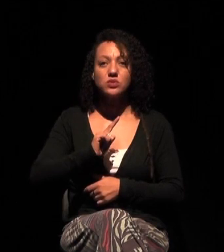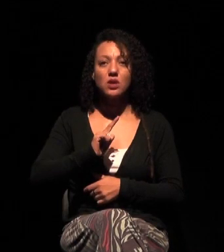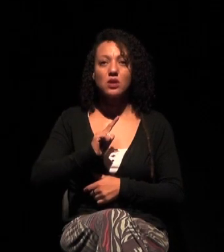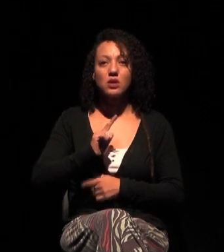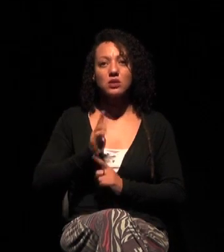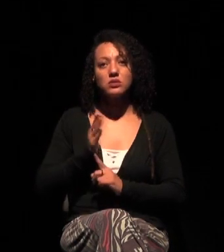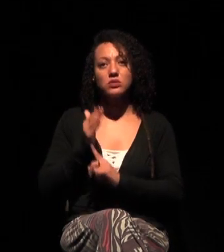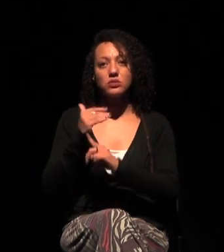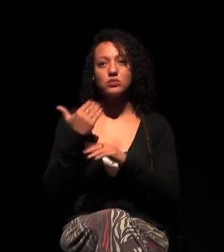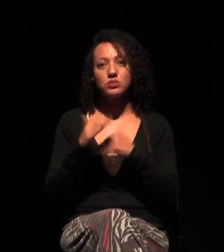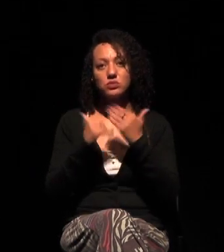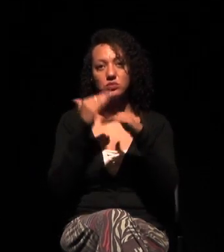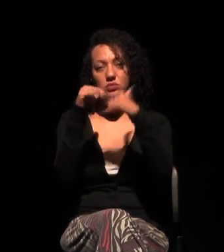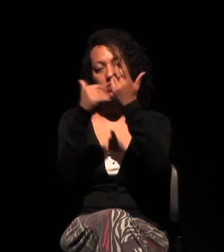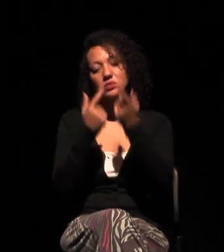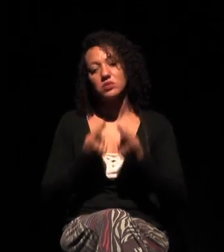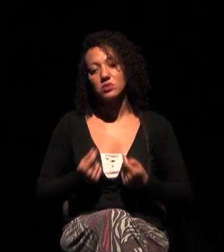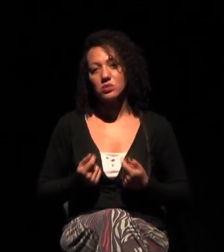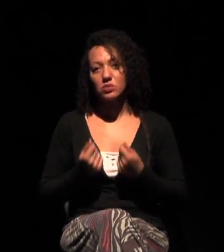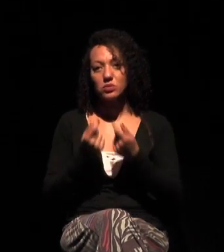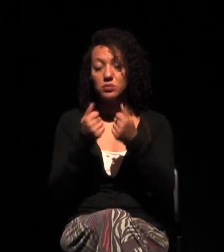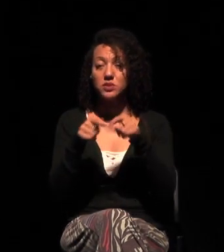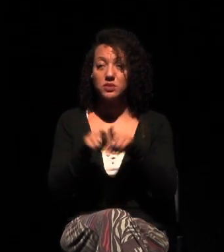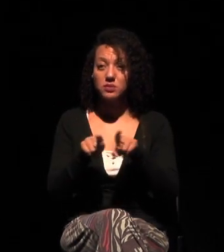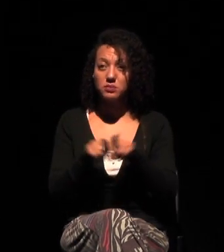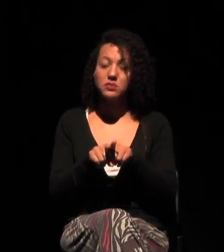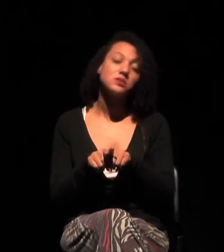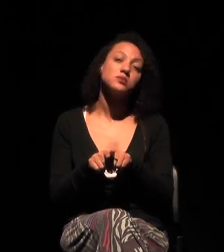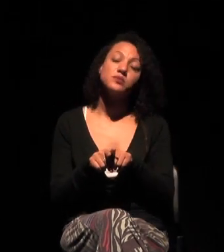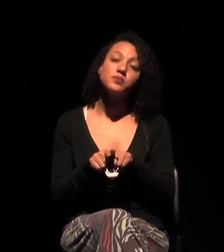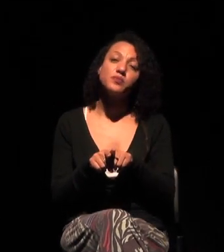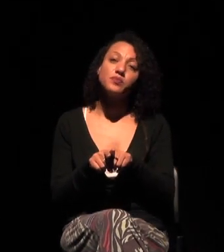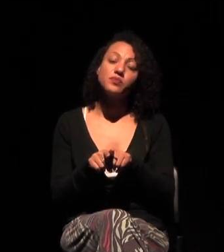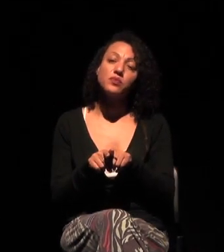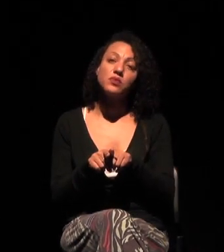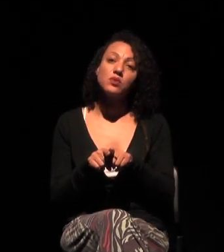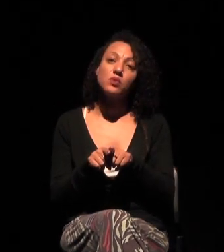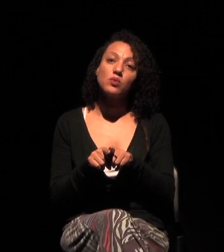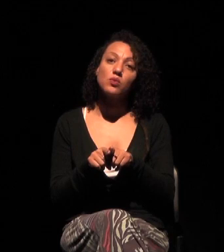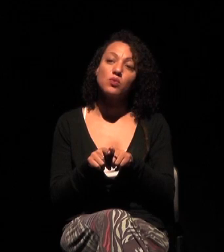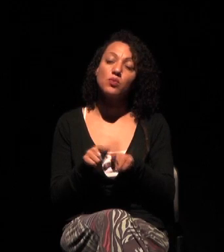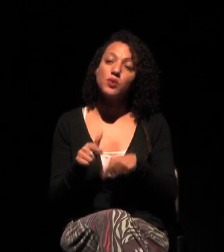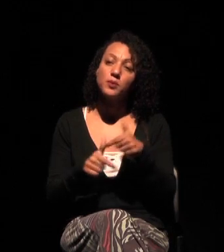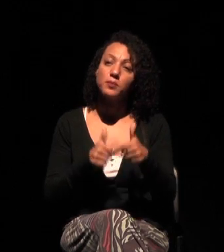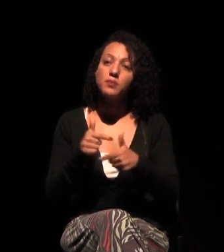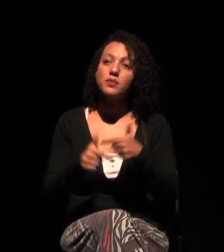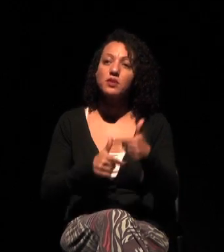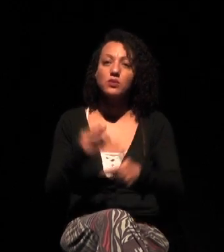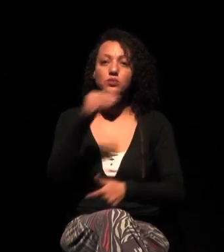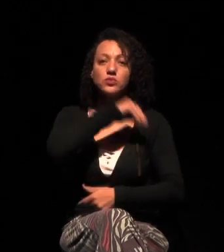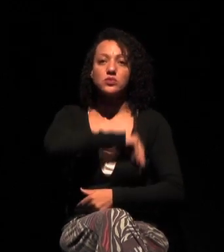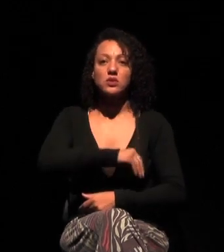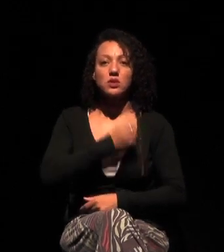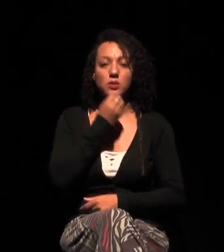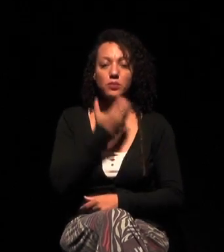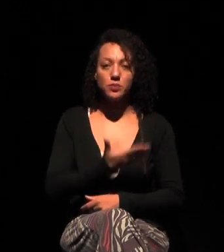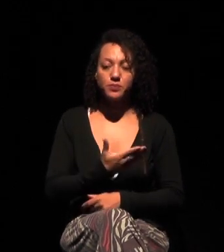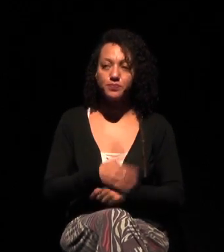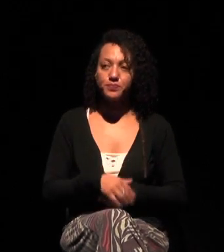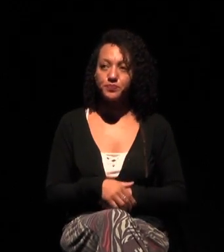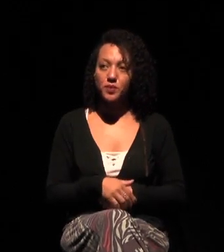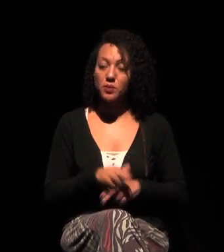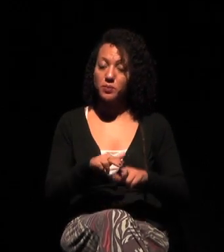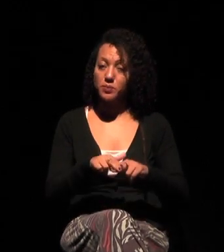tecnológica e econômica e ao mesmo tempo e assim emprego ser um emprego muito bem pago portanto